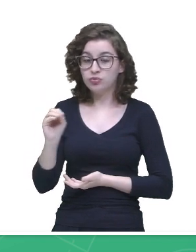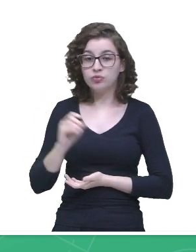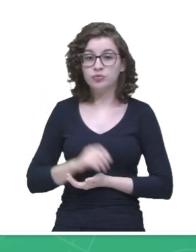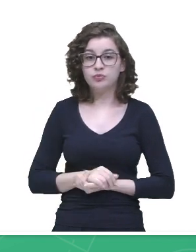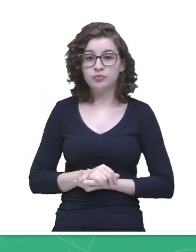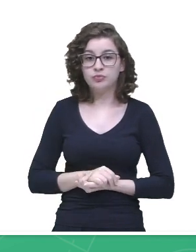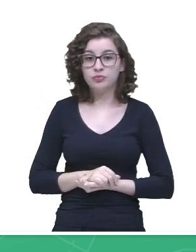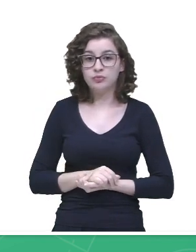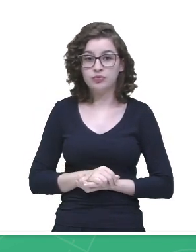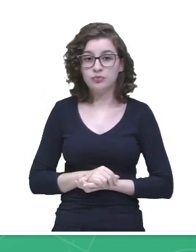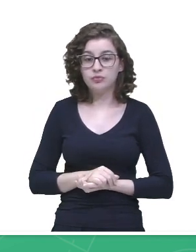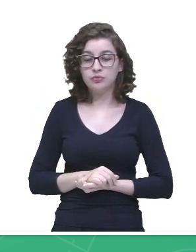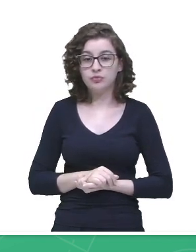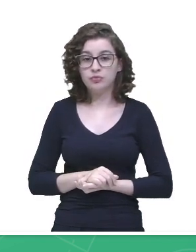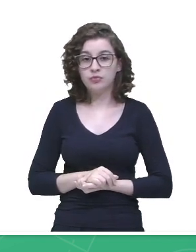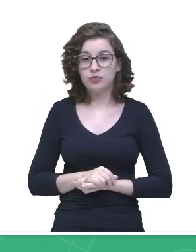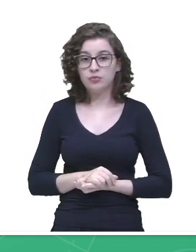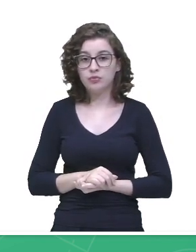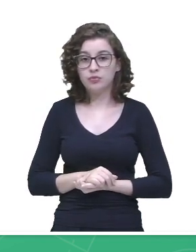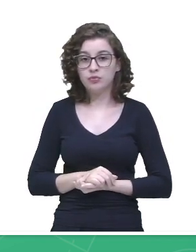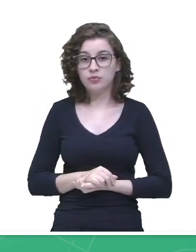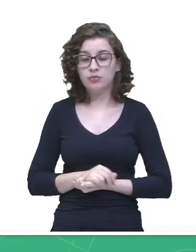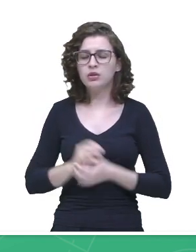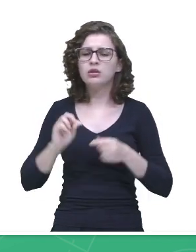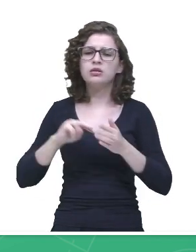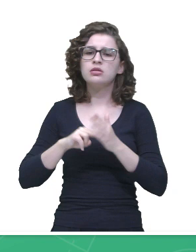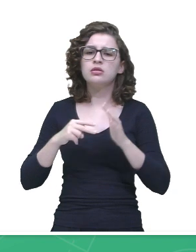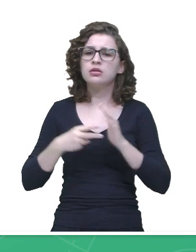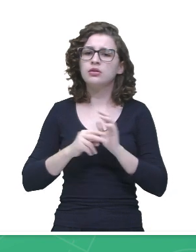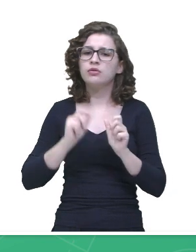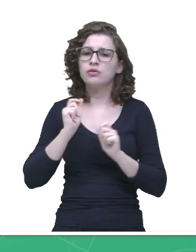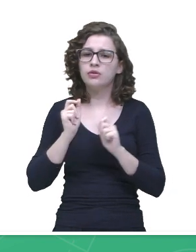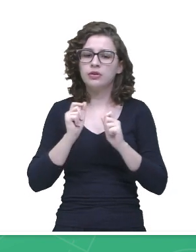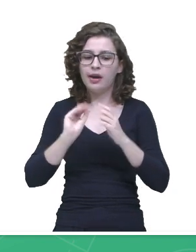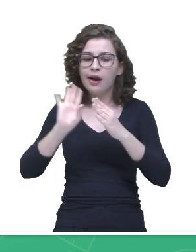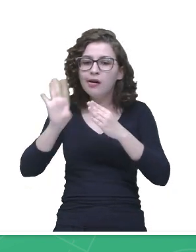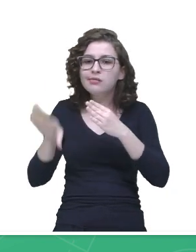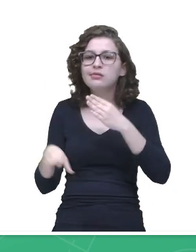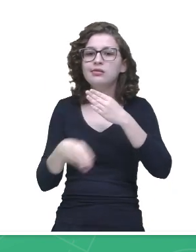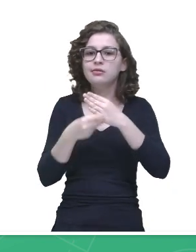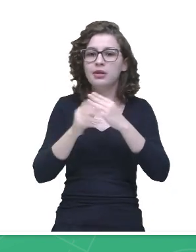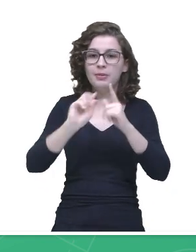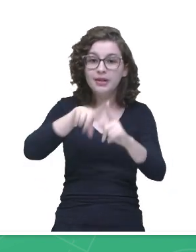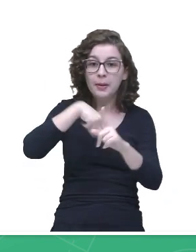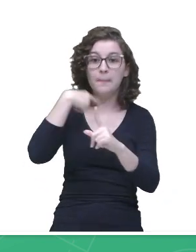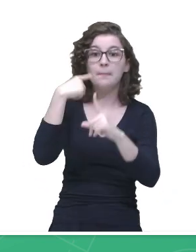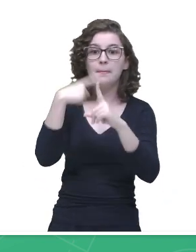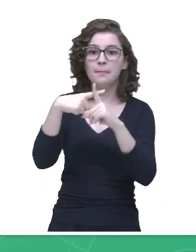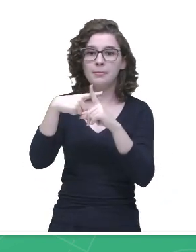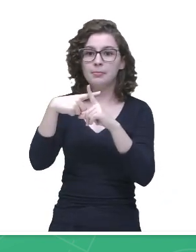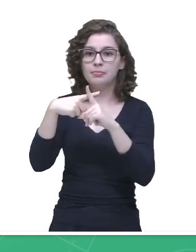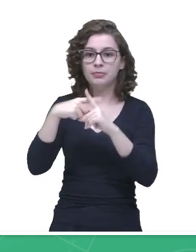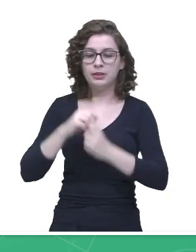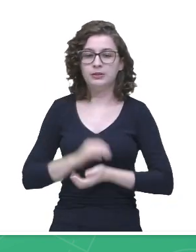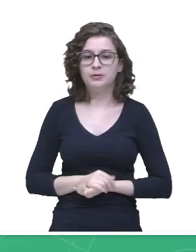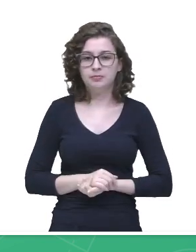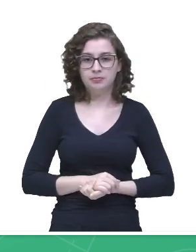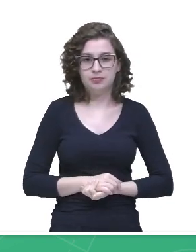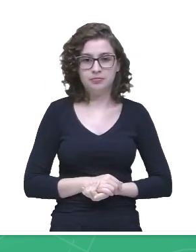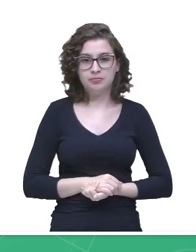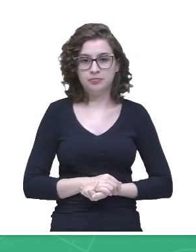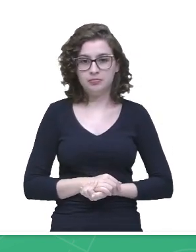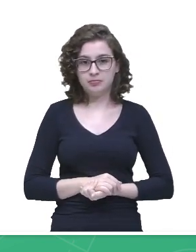único, somente aquilo. Quando eu falo composto, é que tem algo a mais, algo que está junto com. Então, esse verbo ele